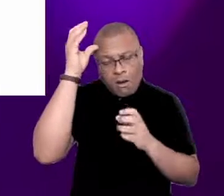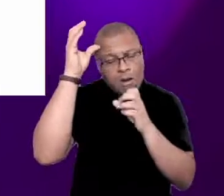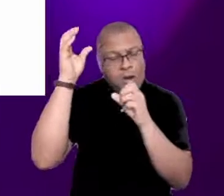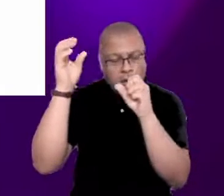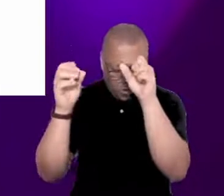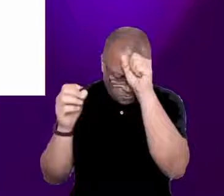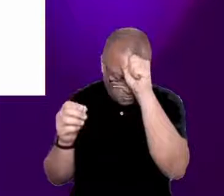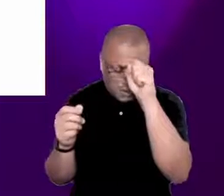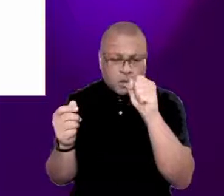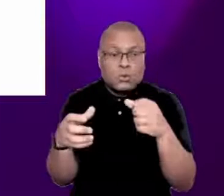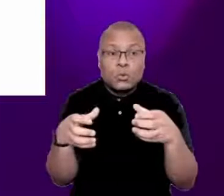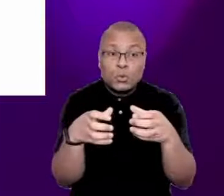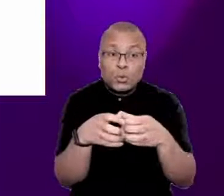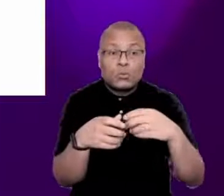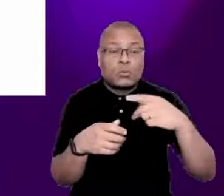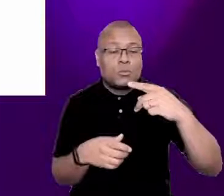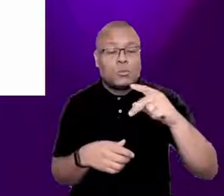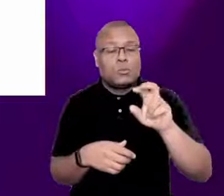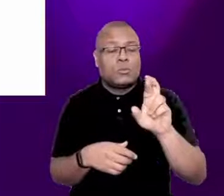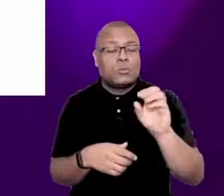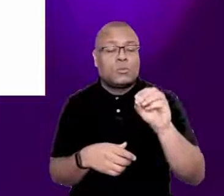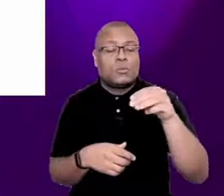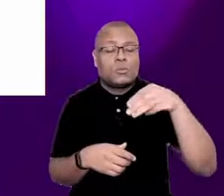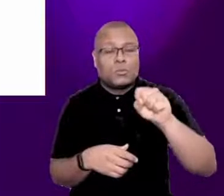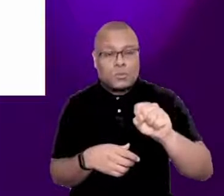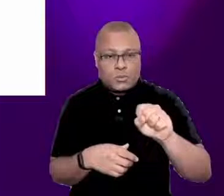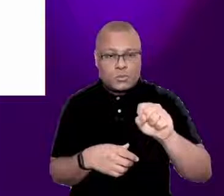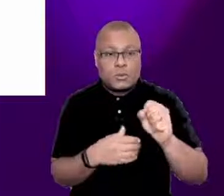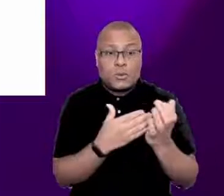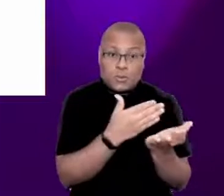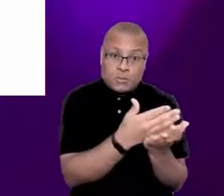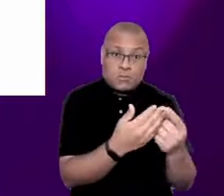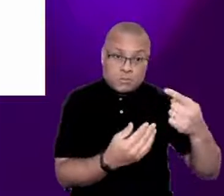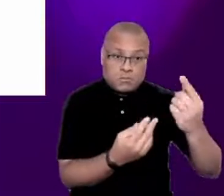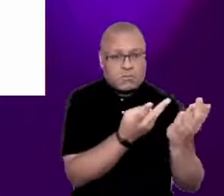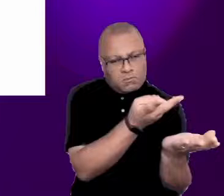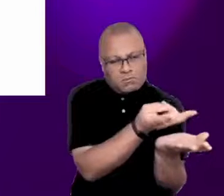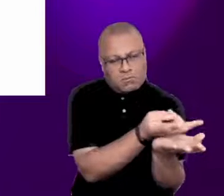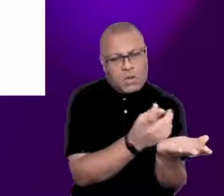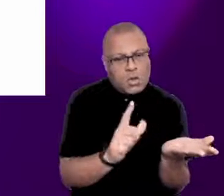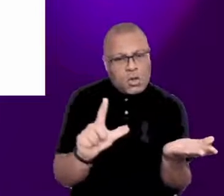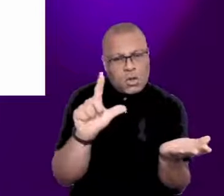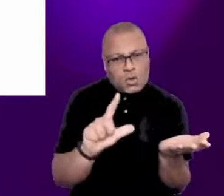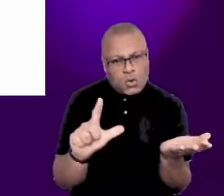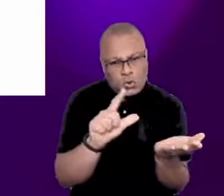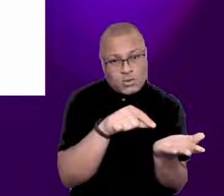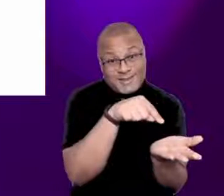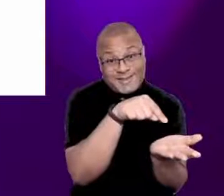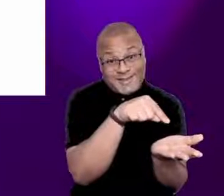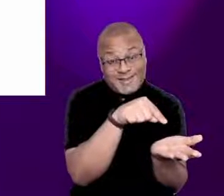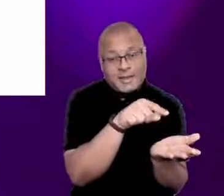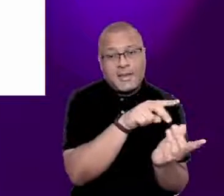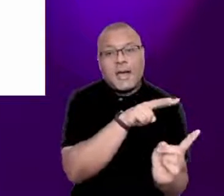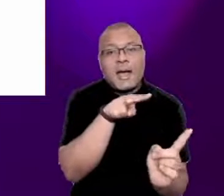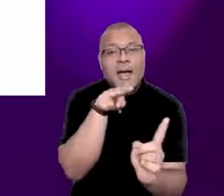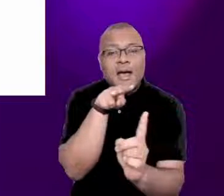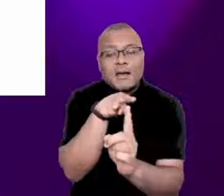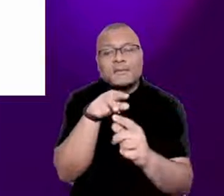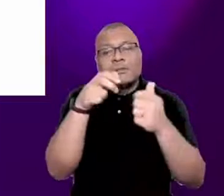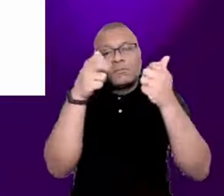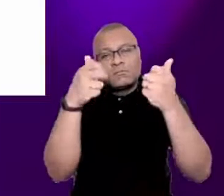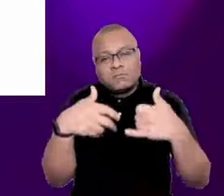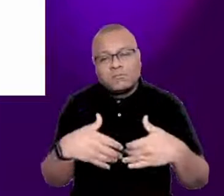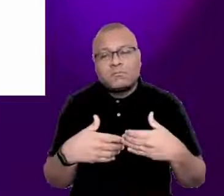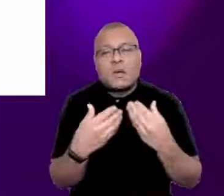dos PROMs. A gente começa pelo próprio paciente, que insere essa perspectiva dentro do sistema